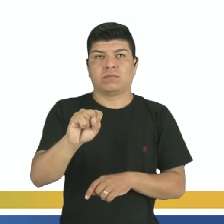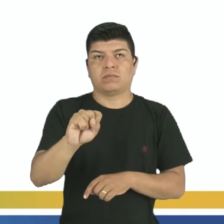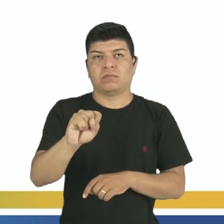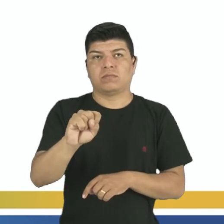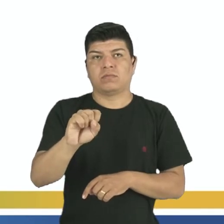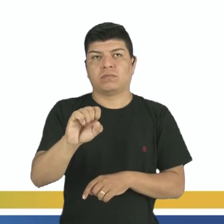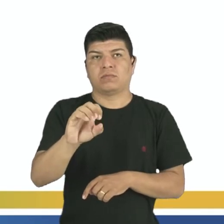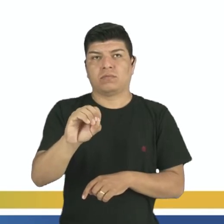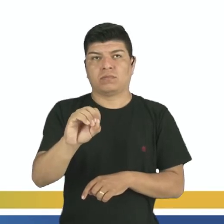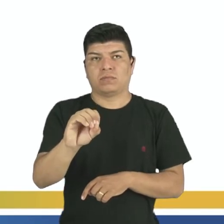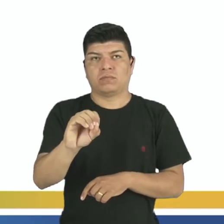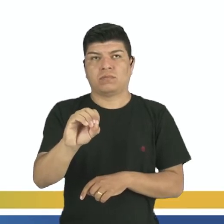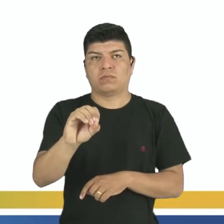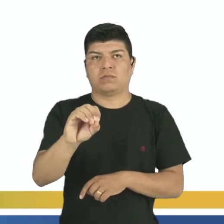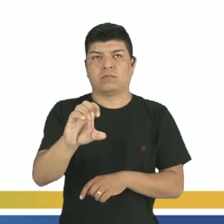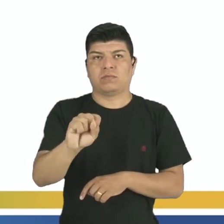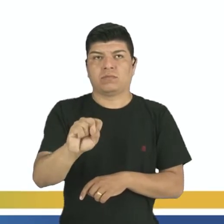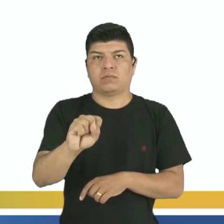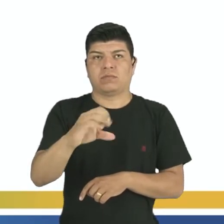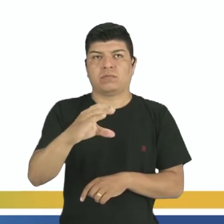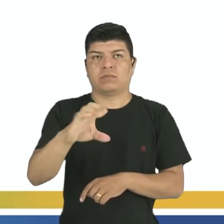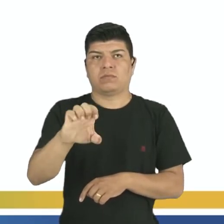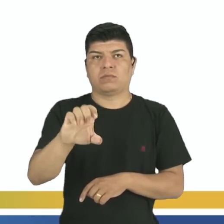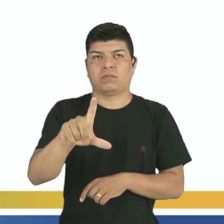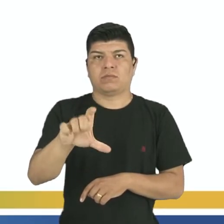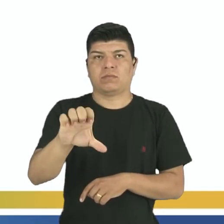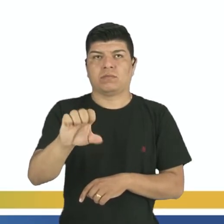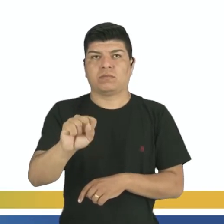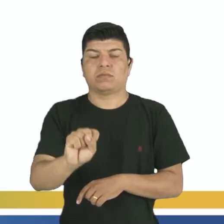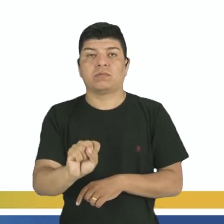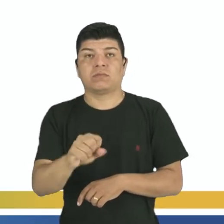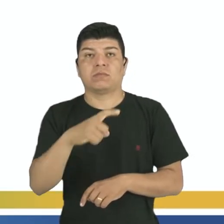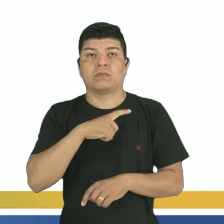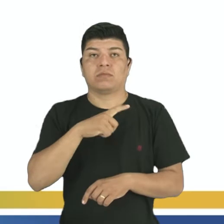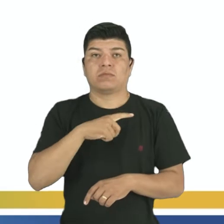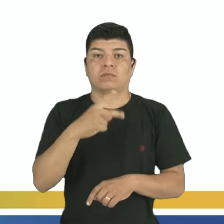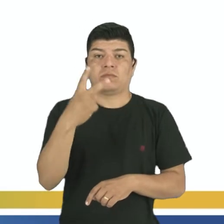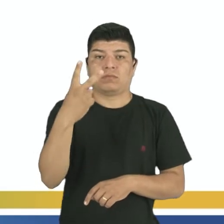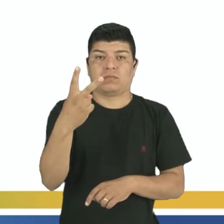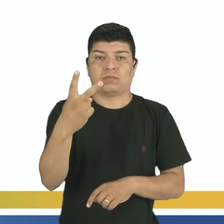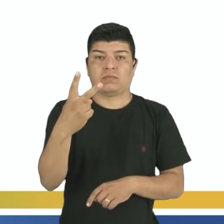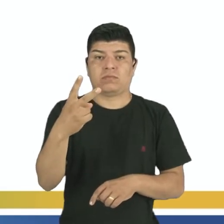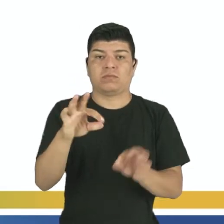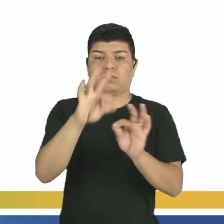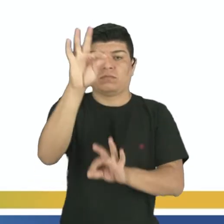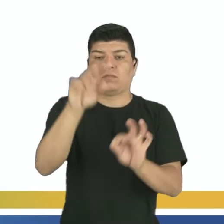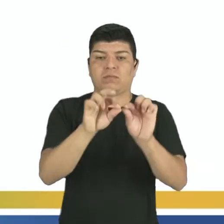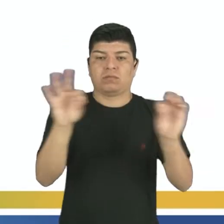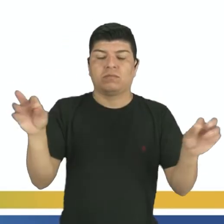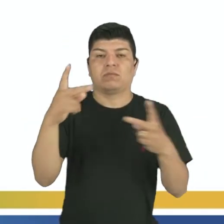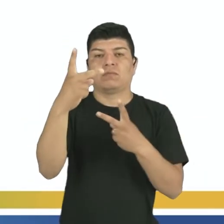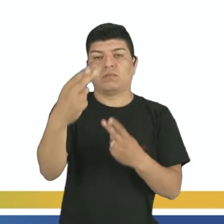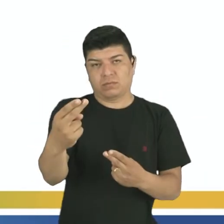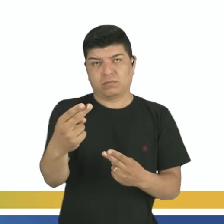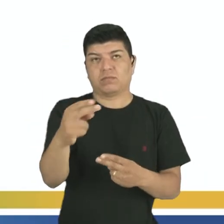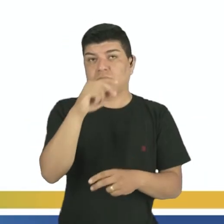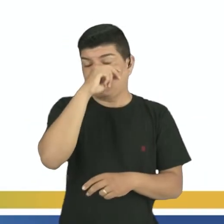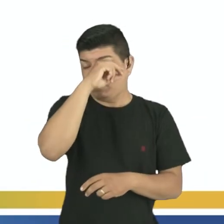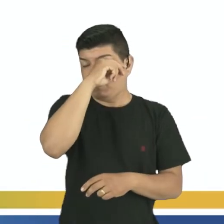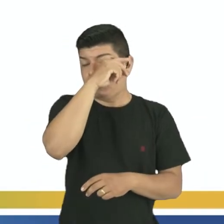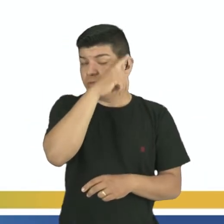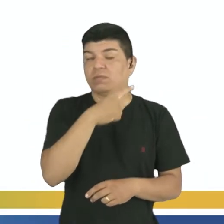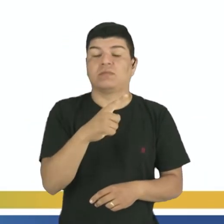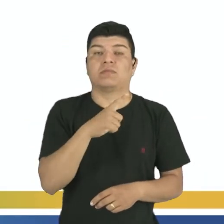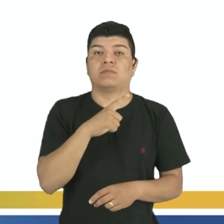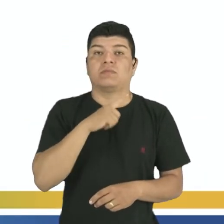iguais, ou, uma definição um pouquinho mais rebuscada, possui pelo menos 2 lados com medidas iguais, ok? Então aqui